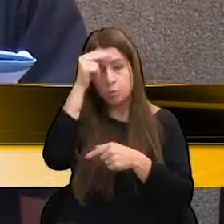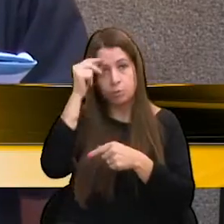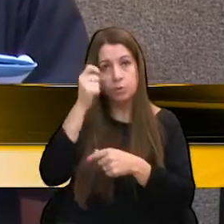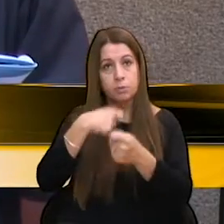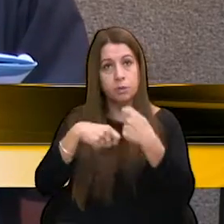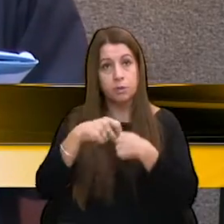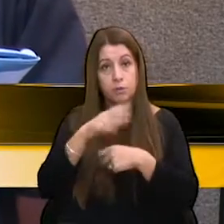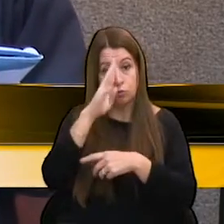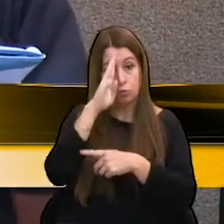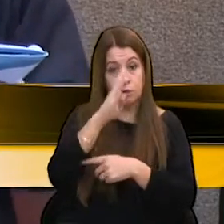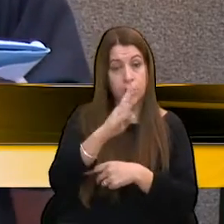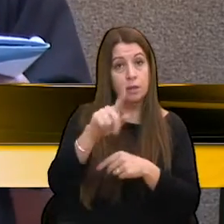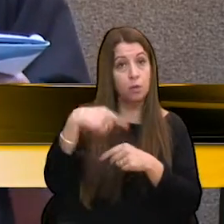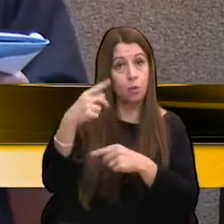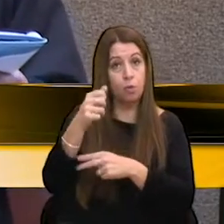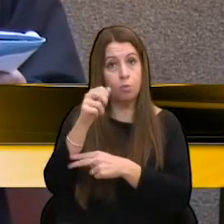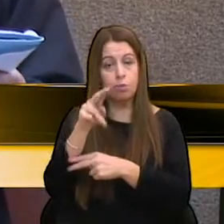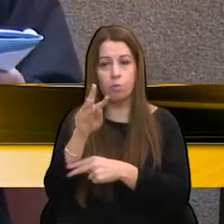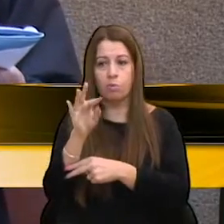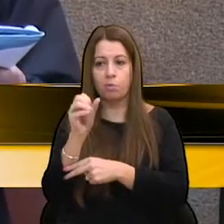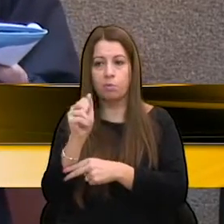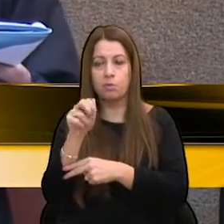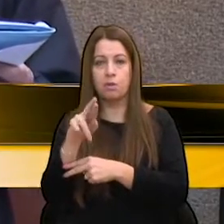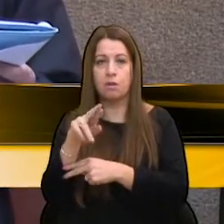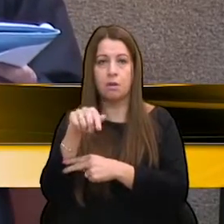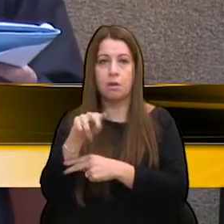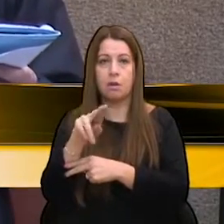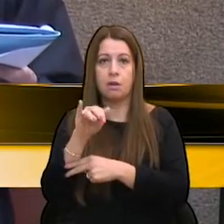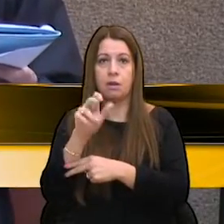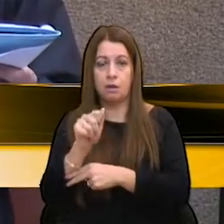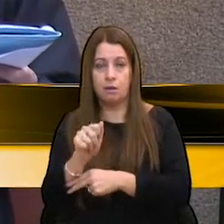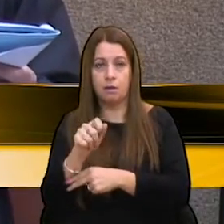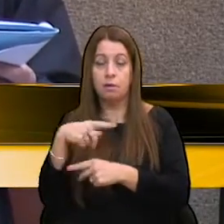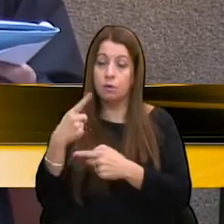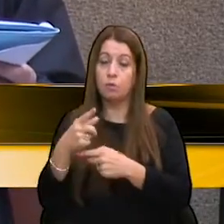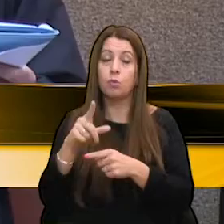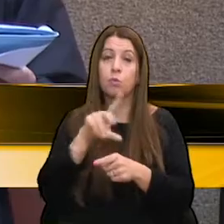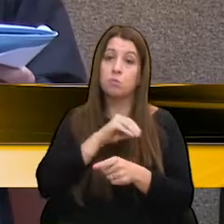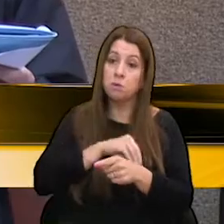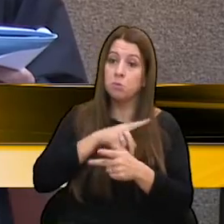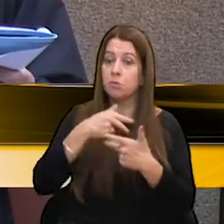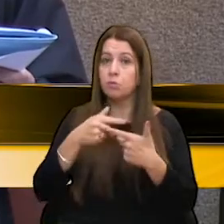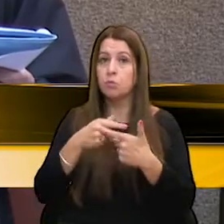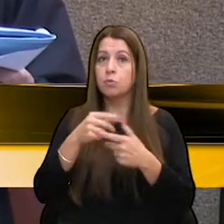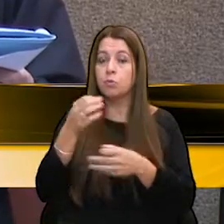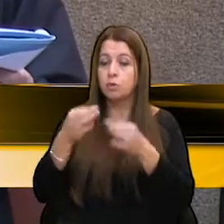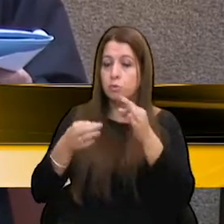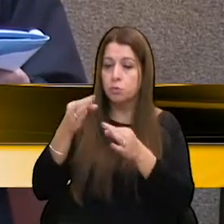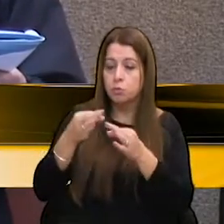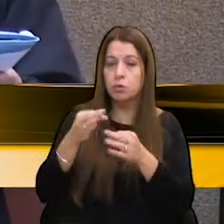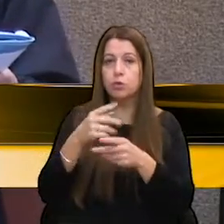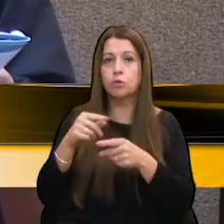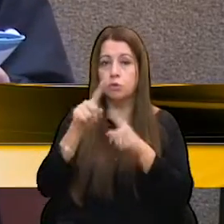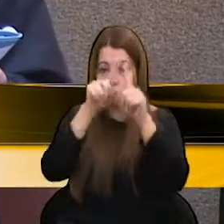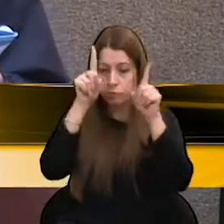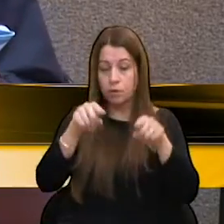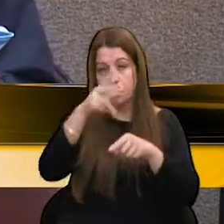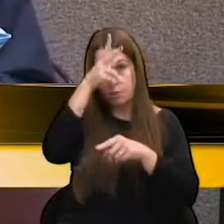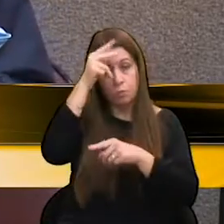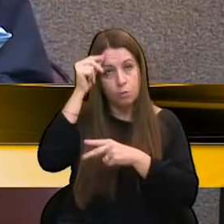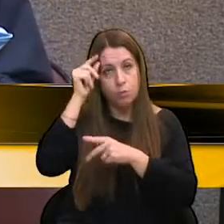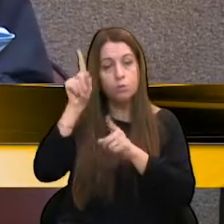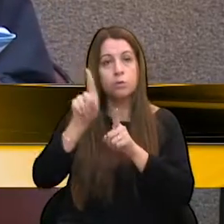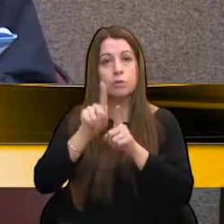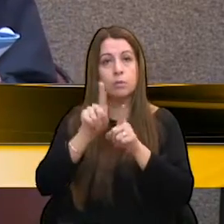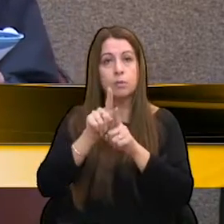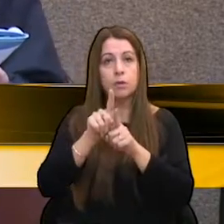administração direta e autárquica, fixação e aumento de sua remuneração, o regime jurídico dos servidores municipais e